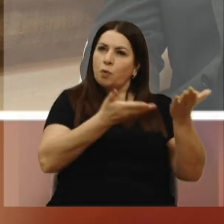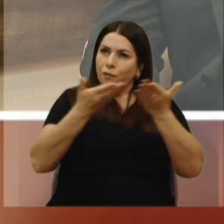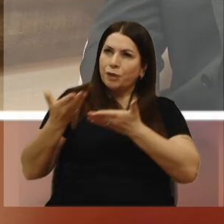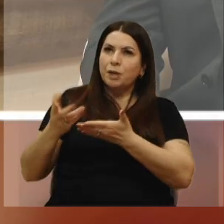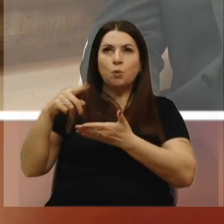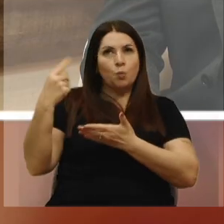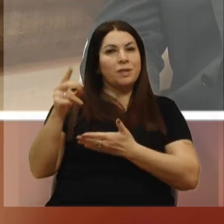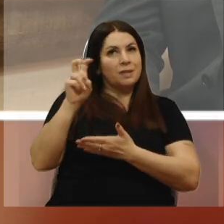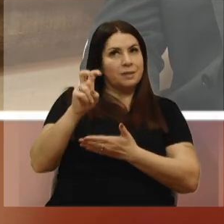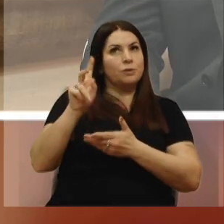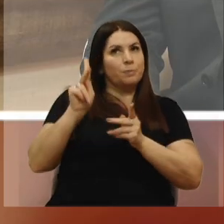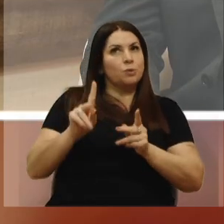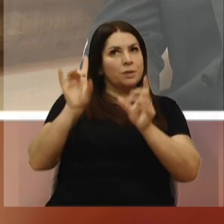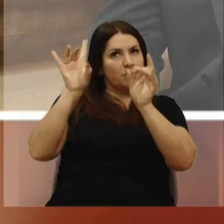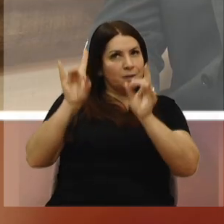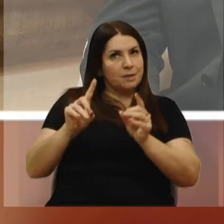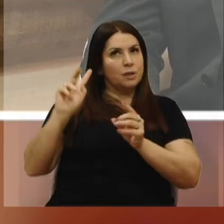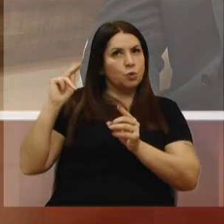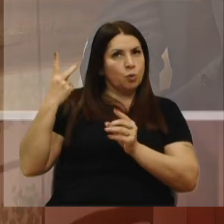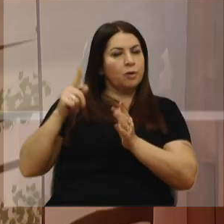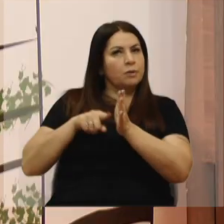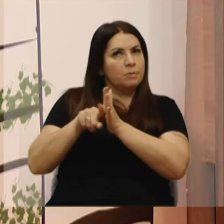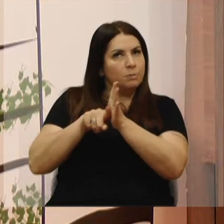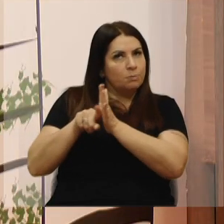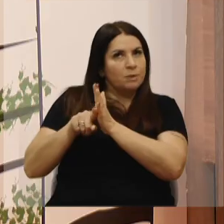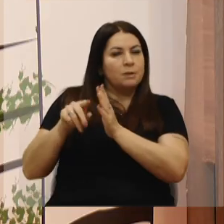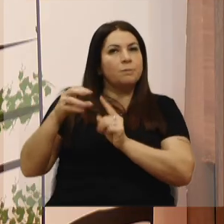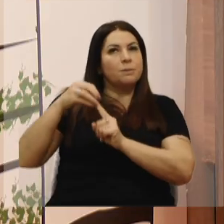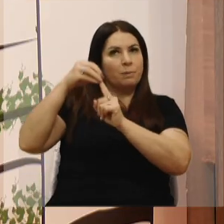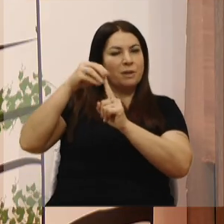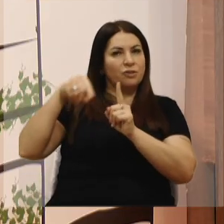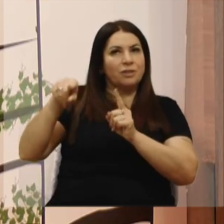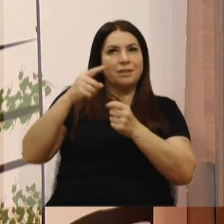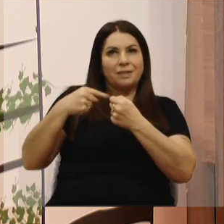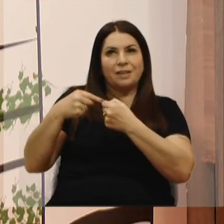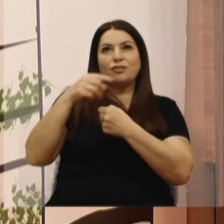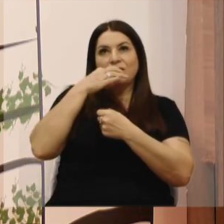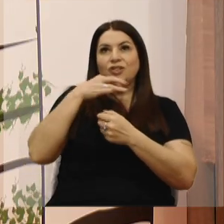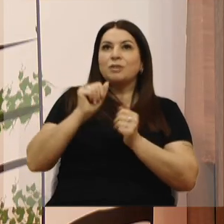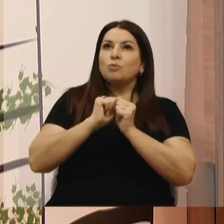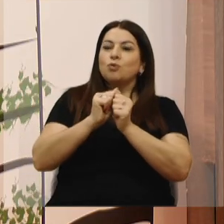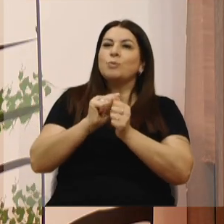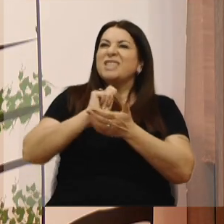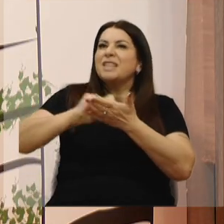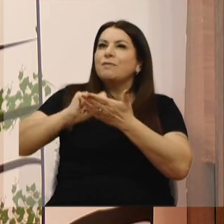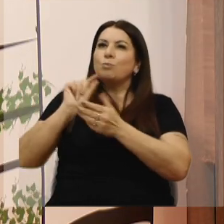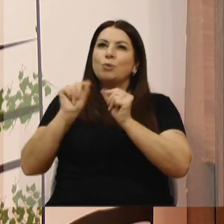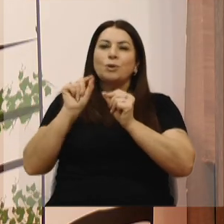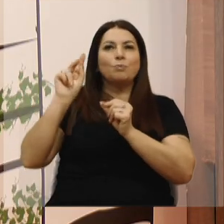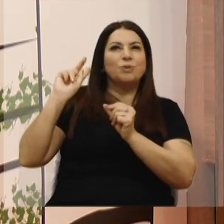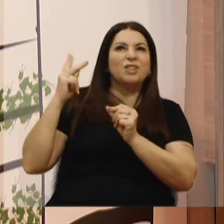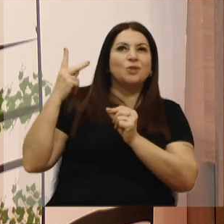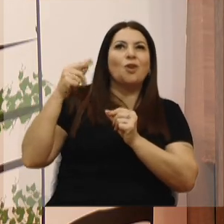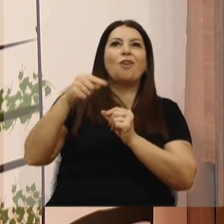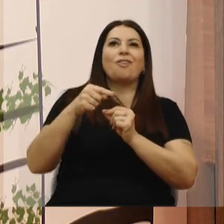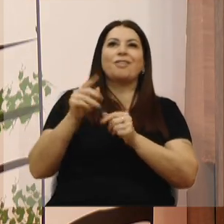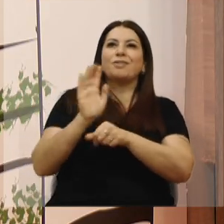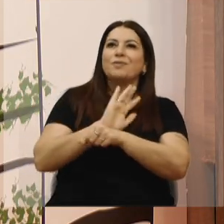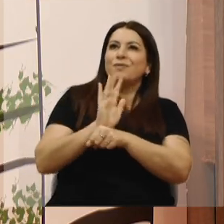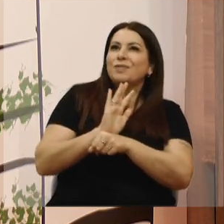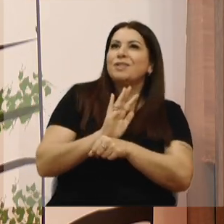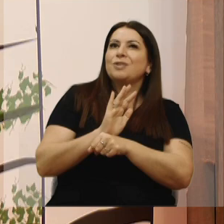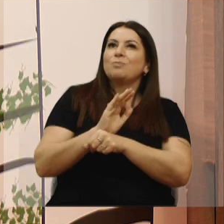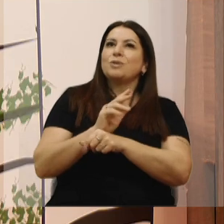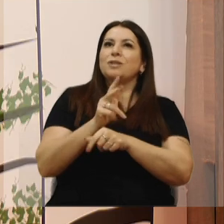né? Convidei outras 5 especialistas, historiadoras principalmente da cidade de Caxias do Sul, para escrever um pouquinho sobre a história